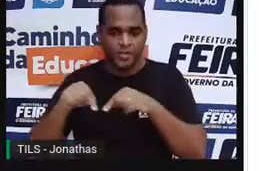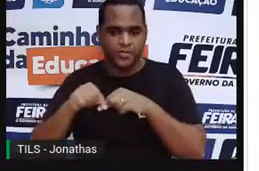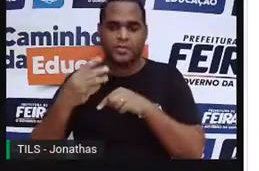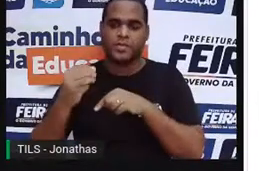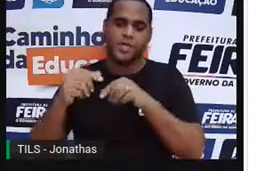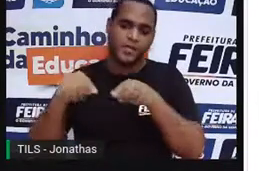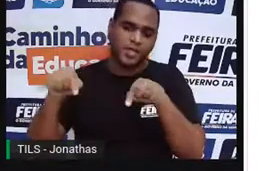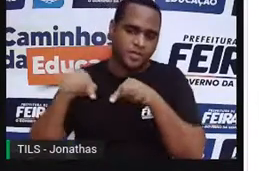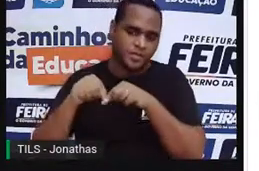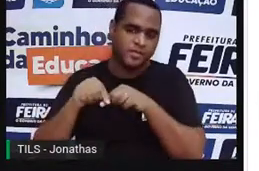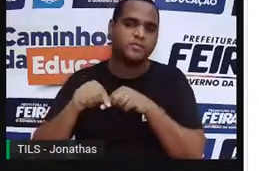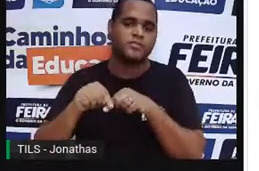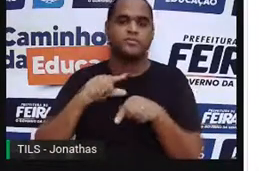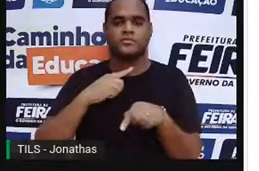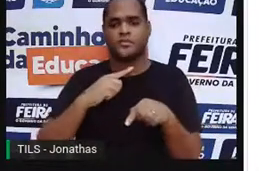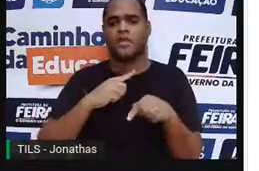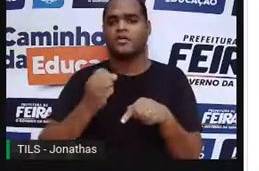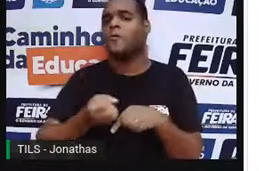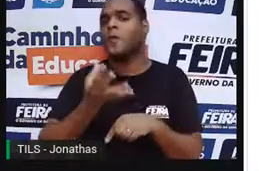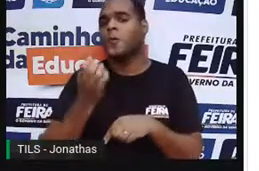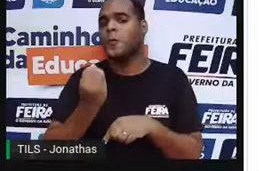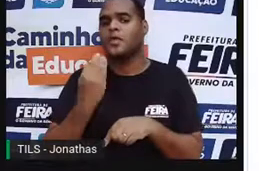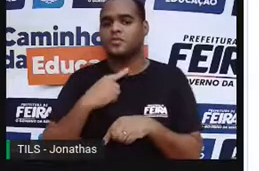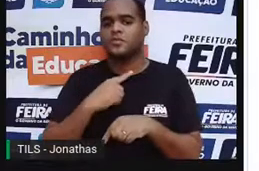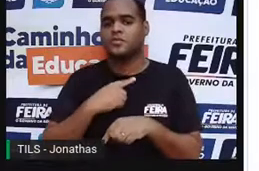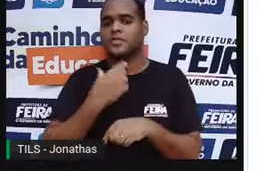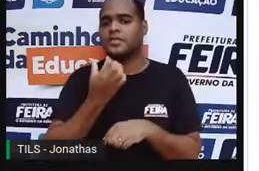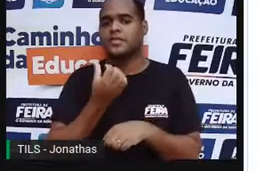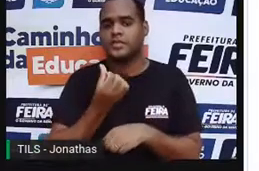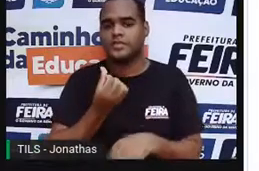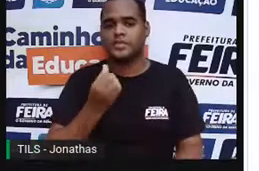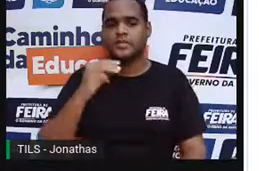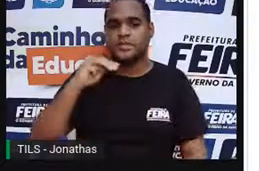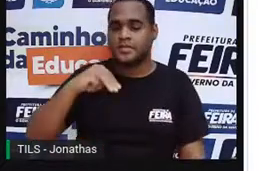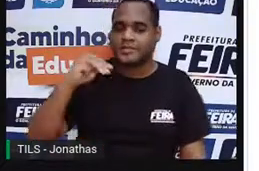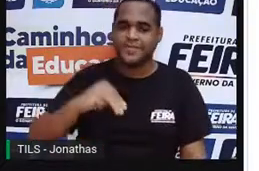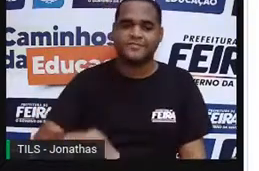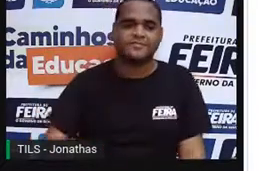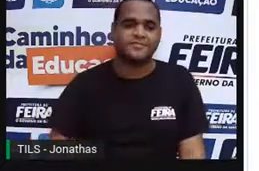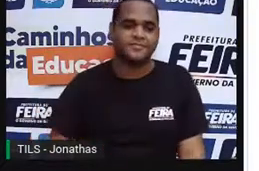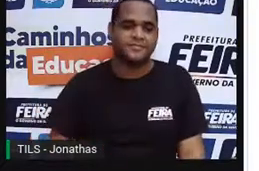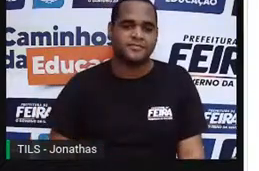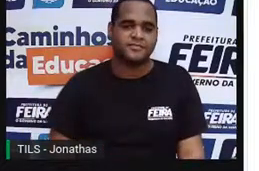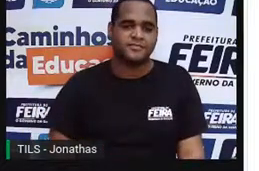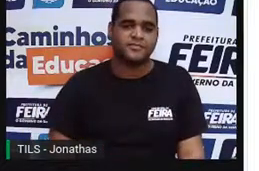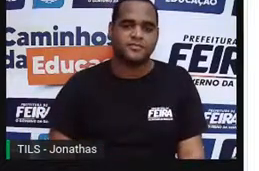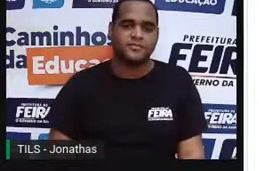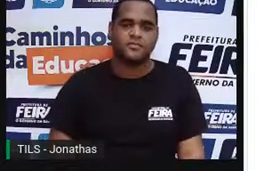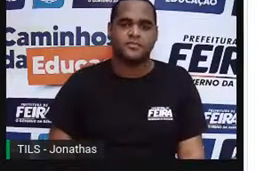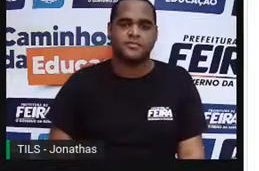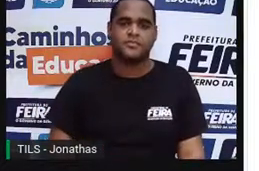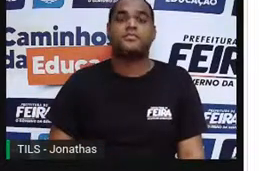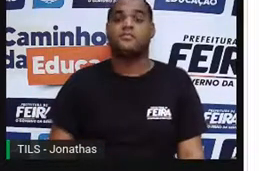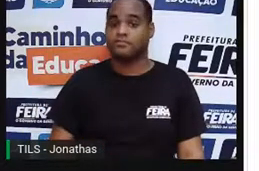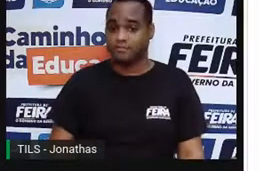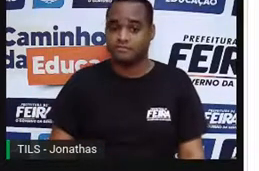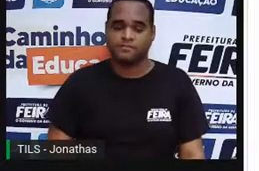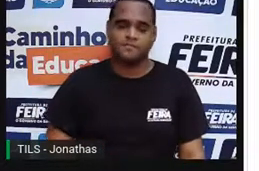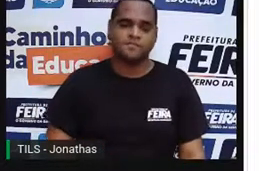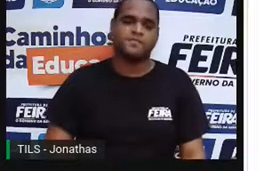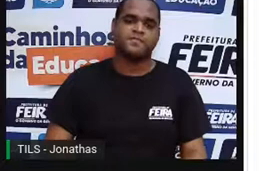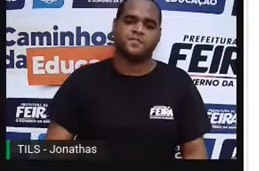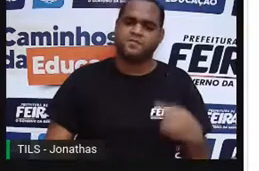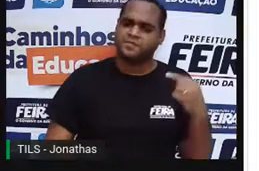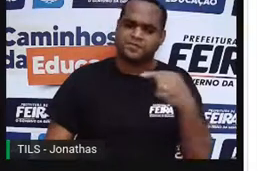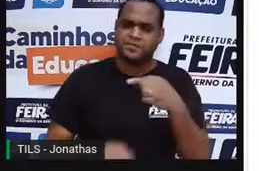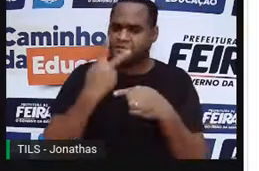mais um metro mais um metro isso dá seis metros e é a mesma forma que se a gente